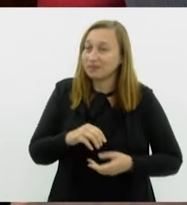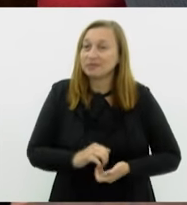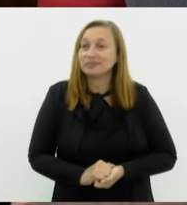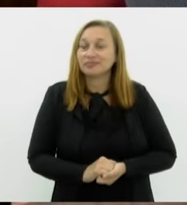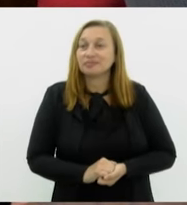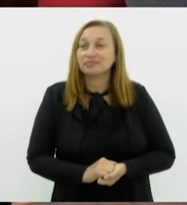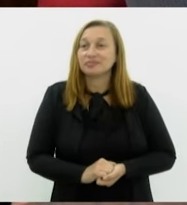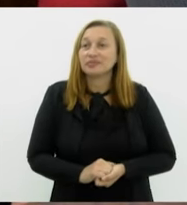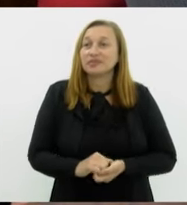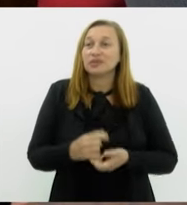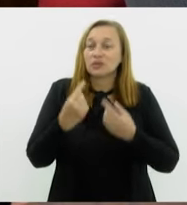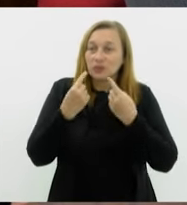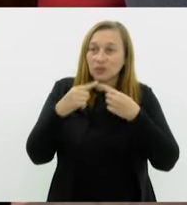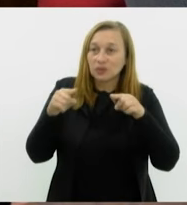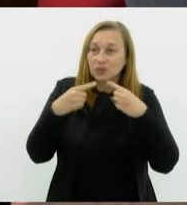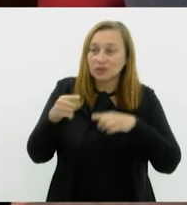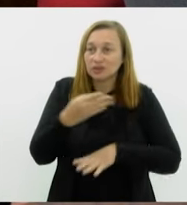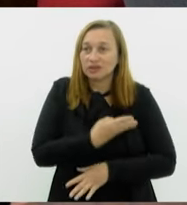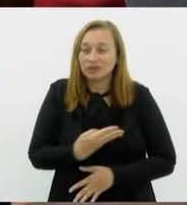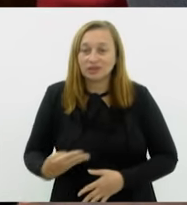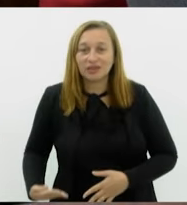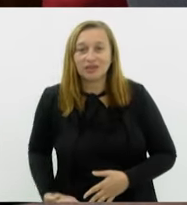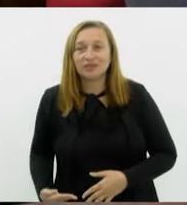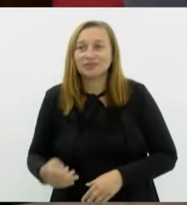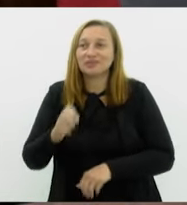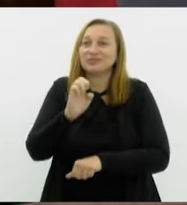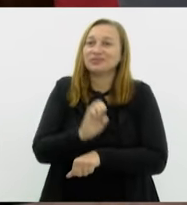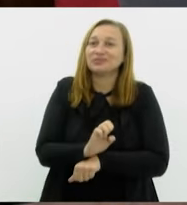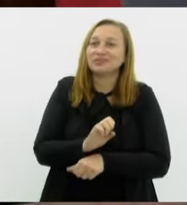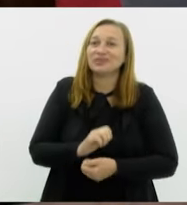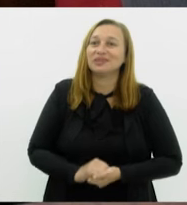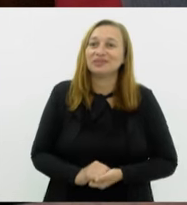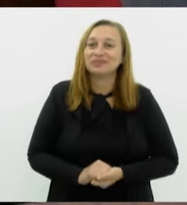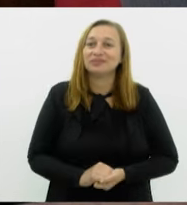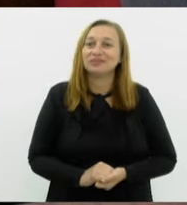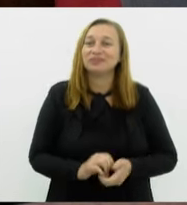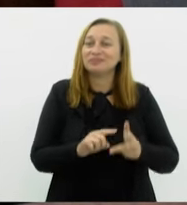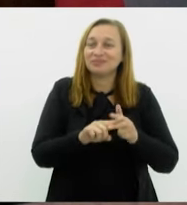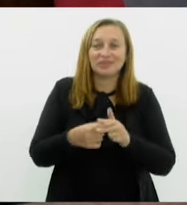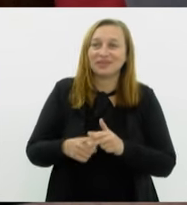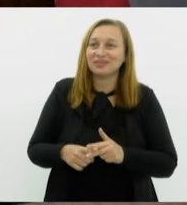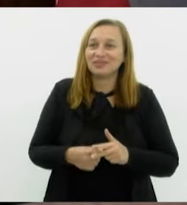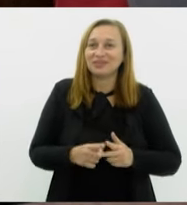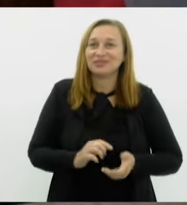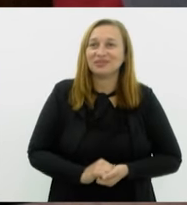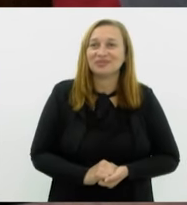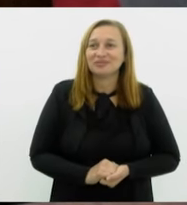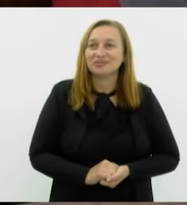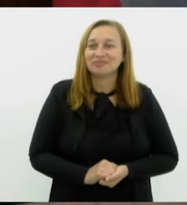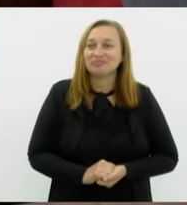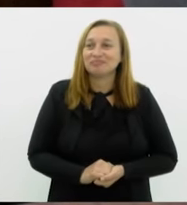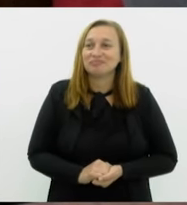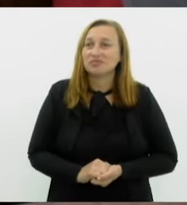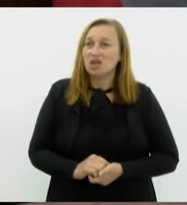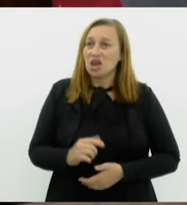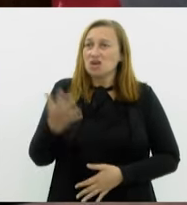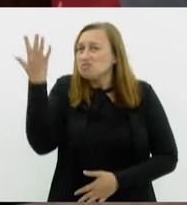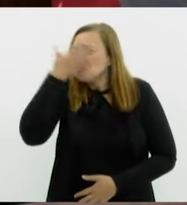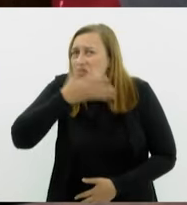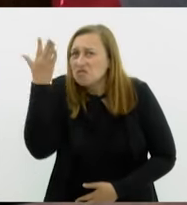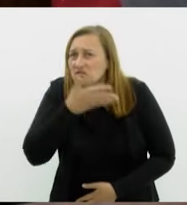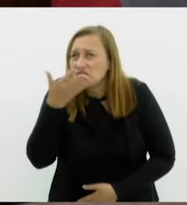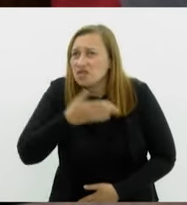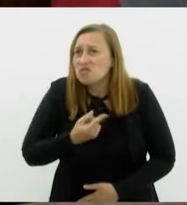inclusive, críticas ao governo do estado, que deve ser realmente reparado em algum momento. Mas não vi ninguém